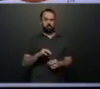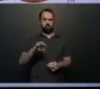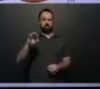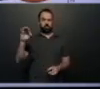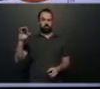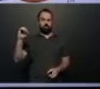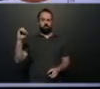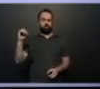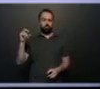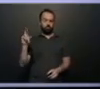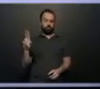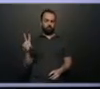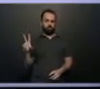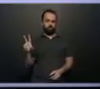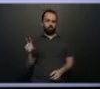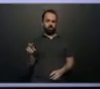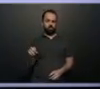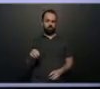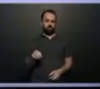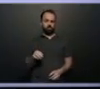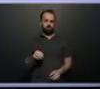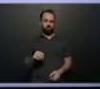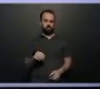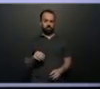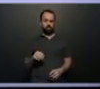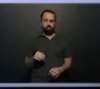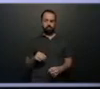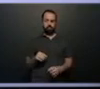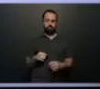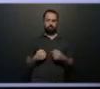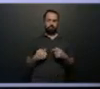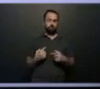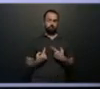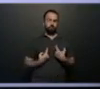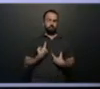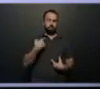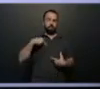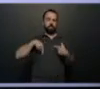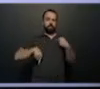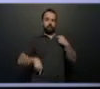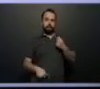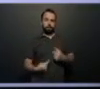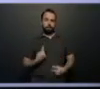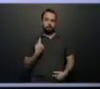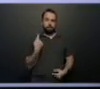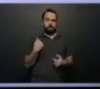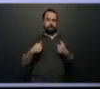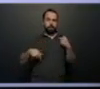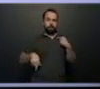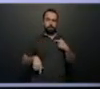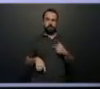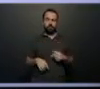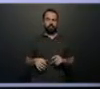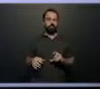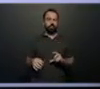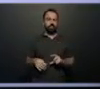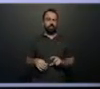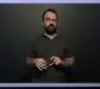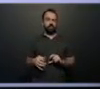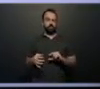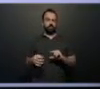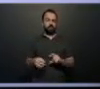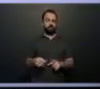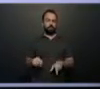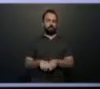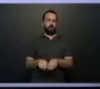ferro, que está na corrente sanguínea. Podemos encontrar também as ligas metálicas, que a gente